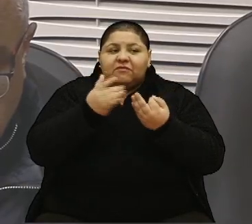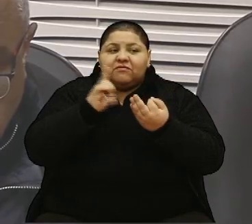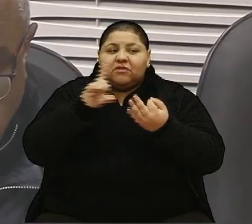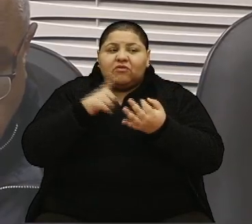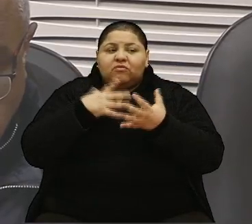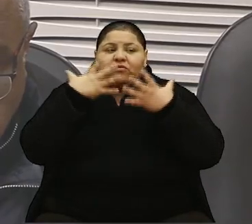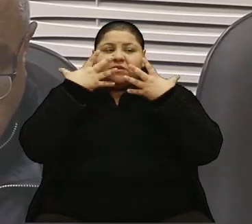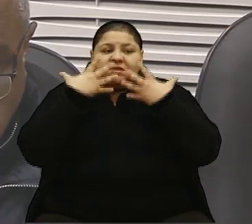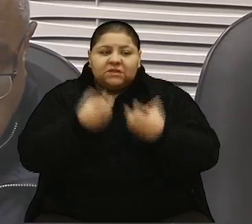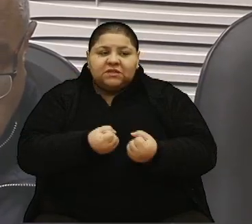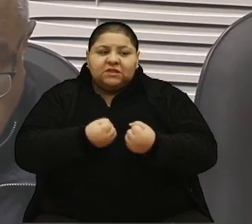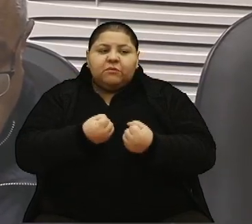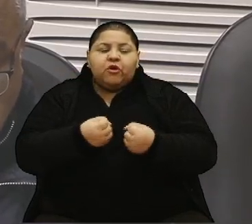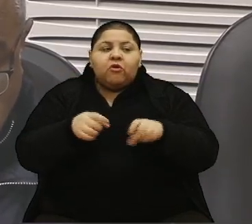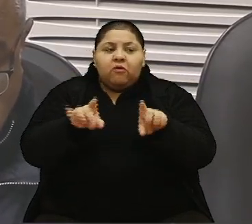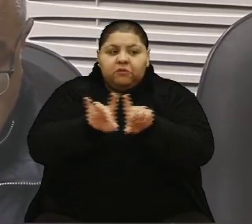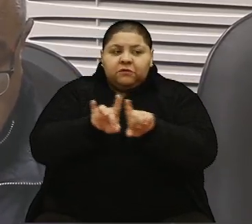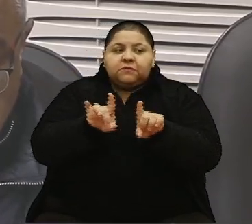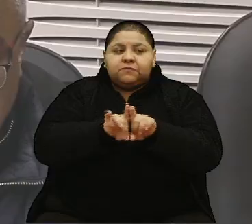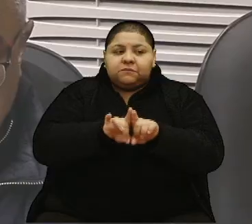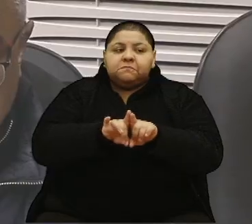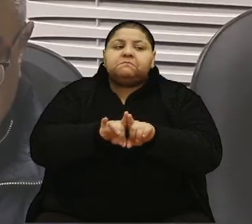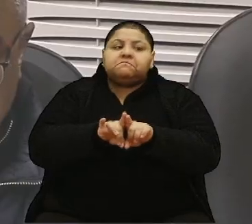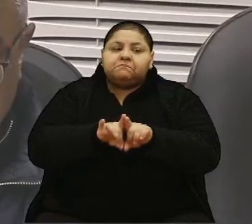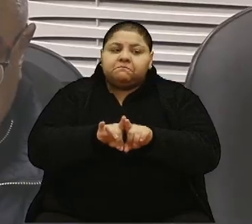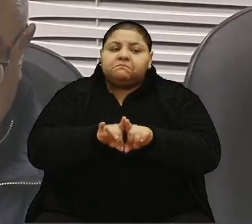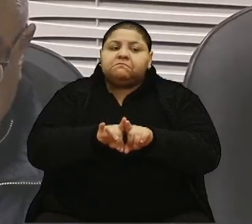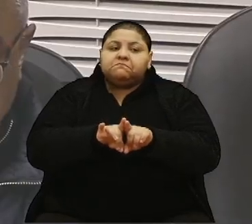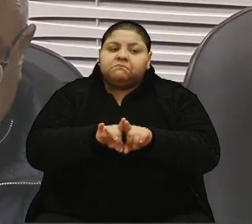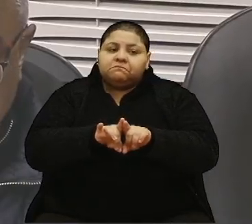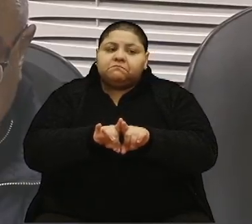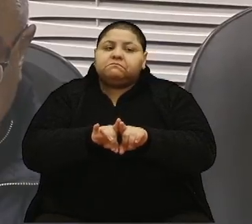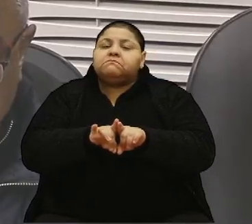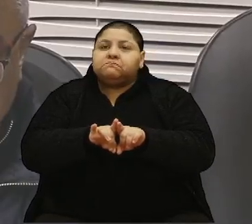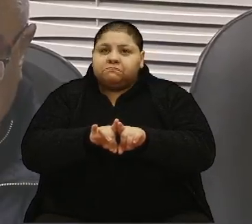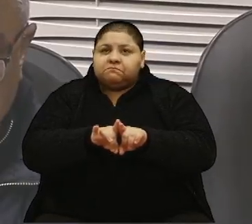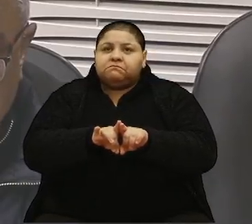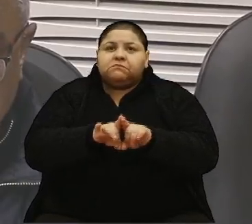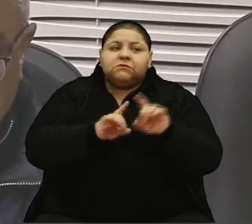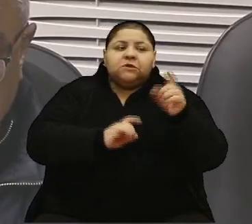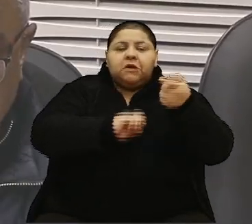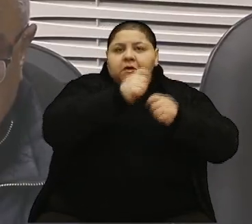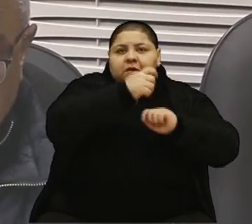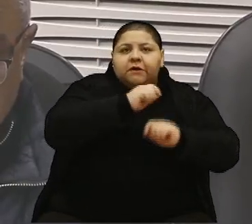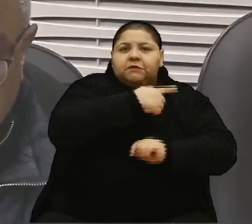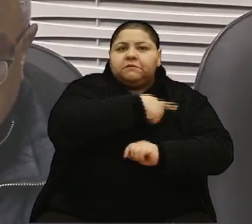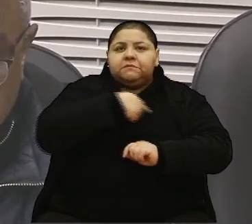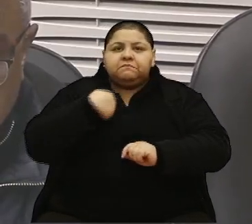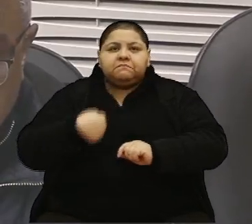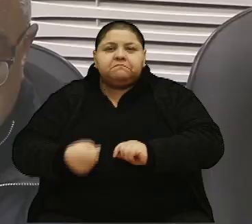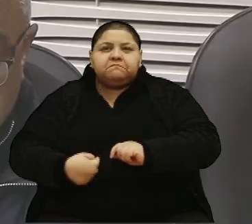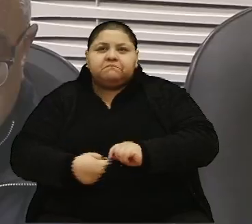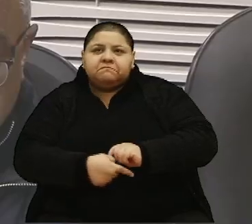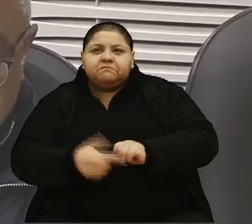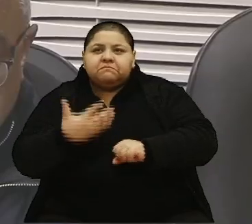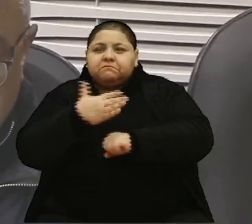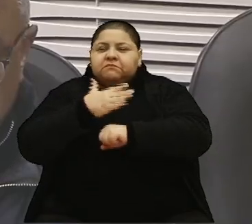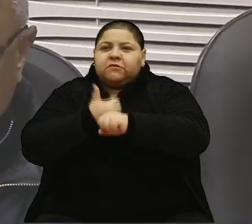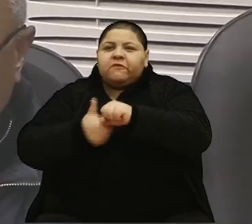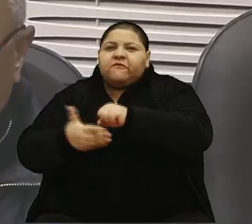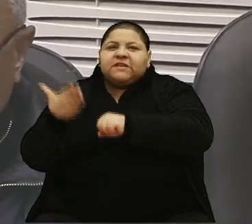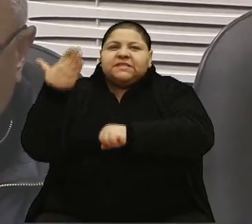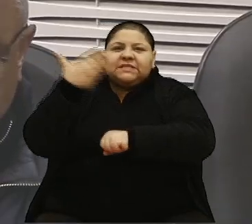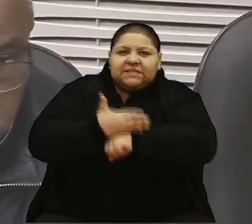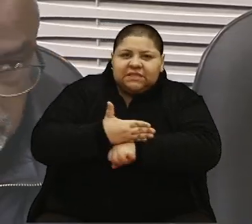inadmissível. Aí, vemos falar em empresa chinesa, fascismo, comunismo,